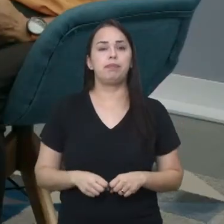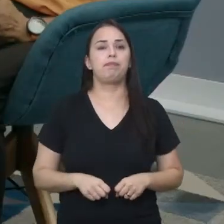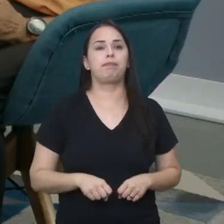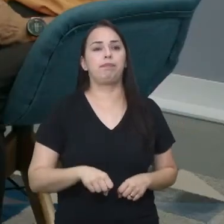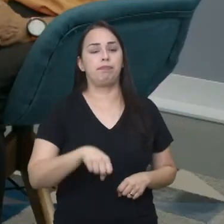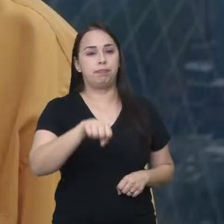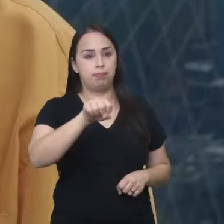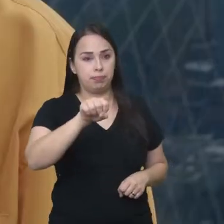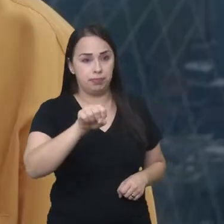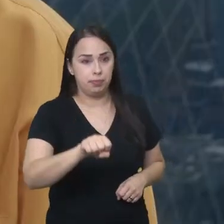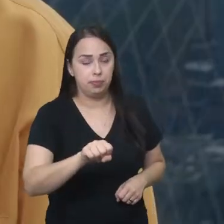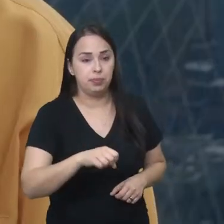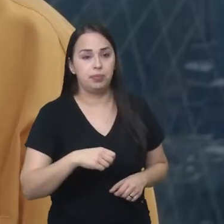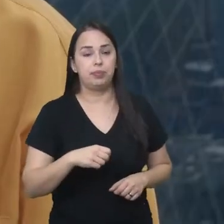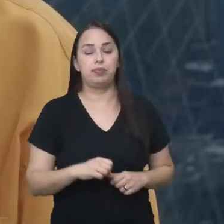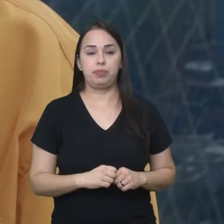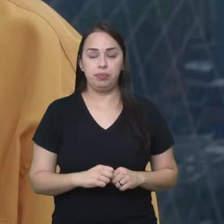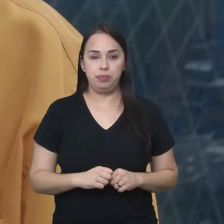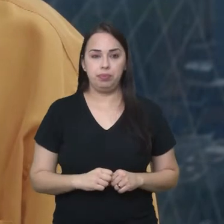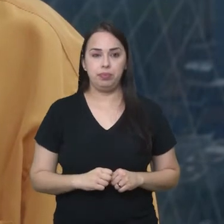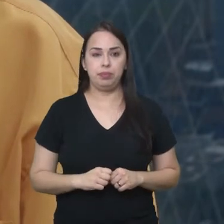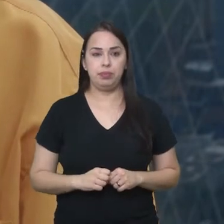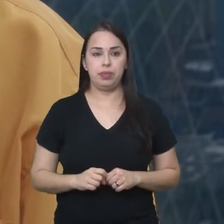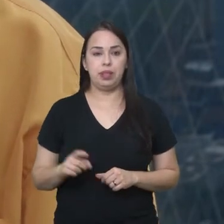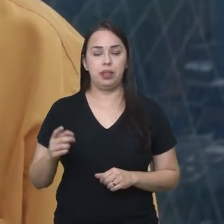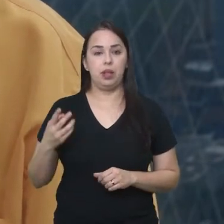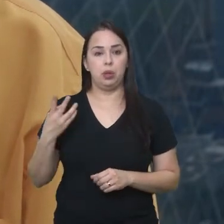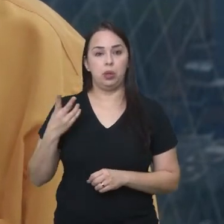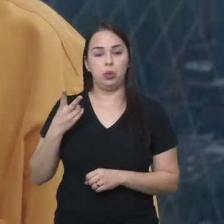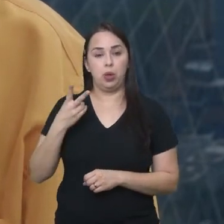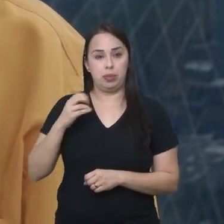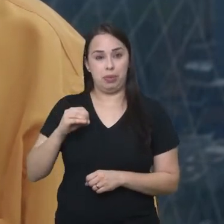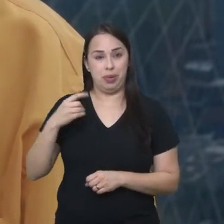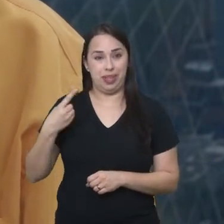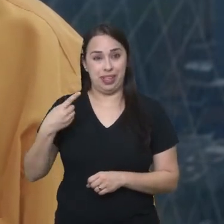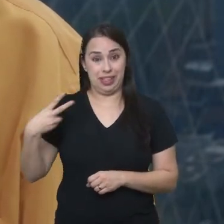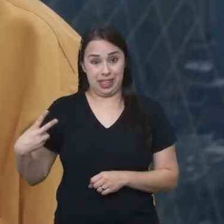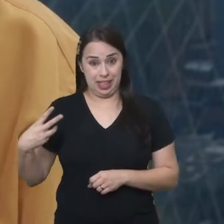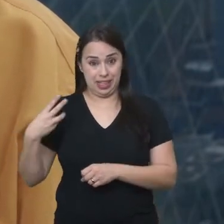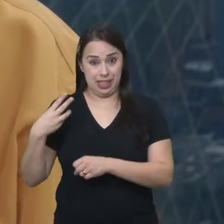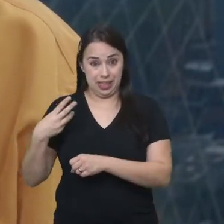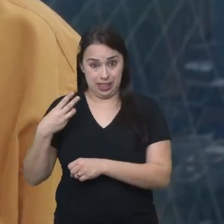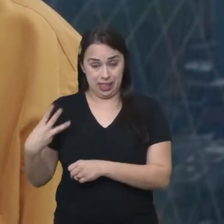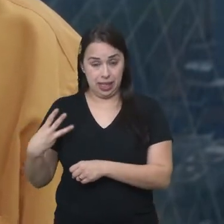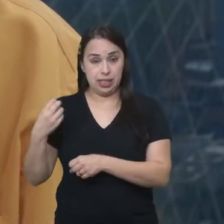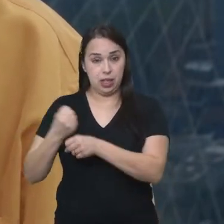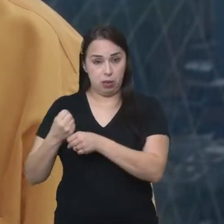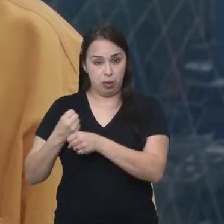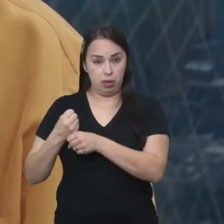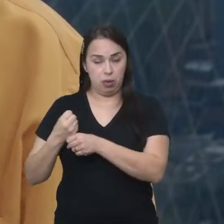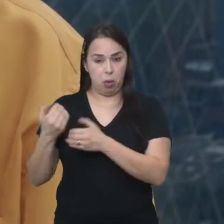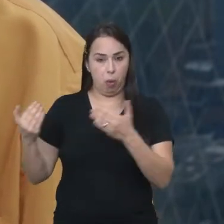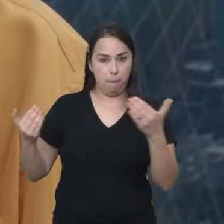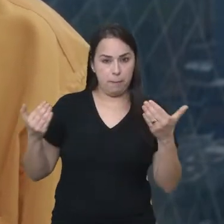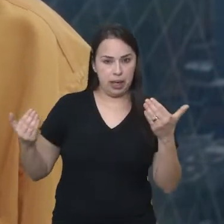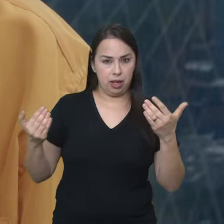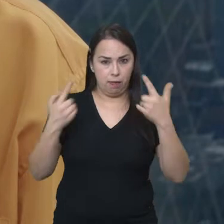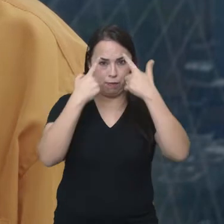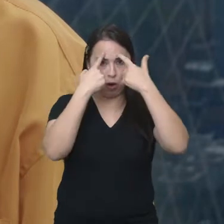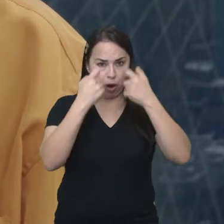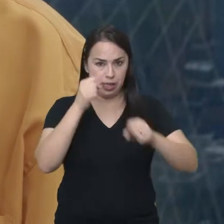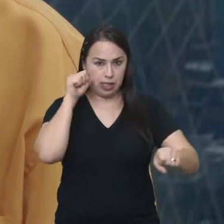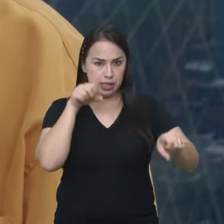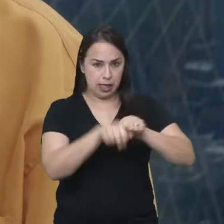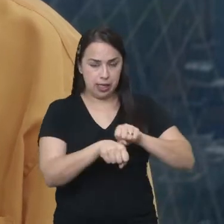tem números trazidos desde 2013, né, comparando dados da violência sexual, de 2013 até o ano passado,